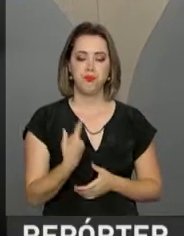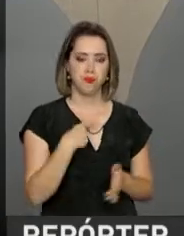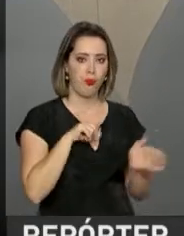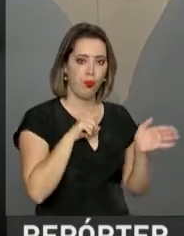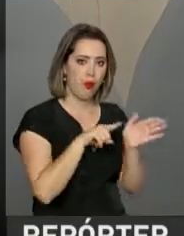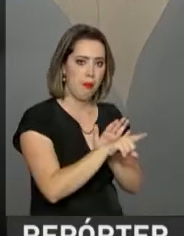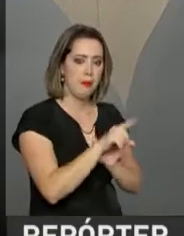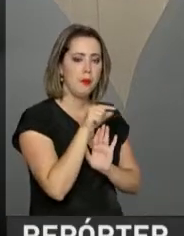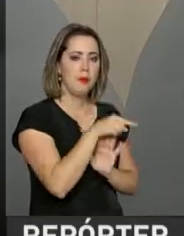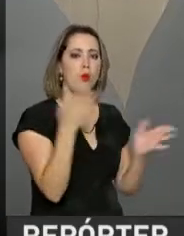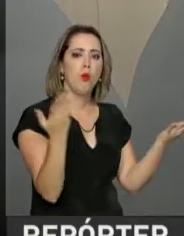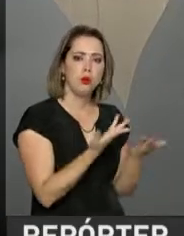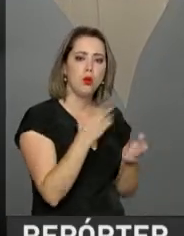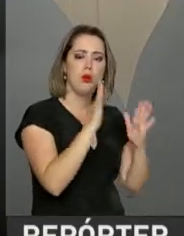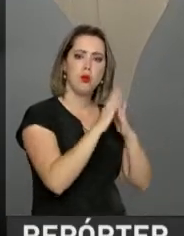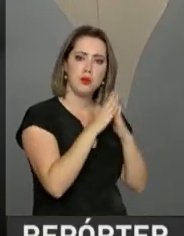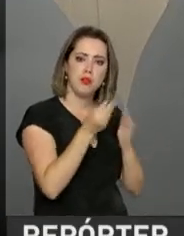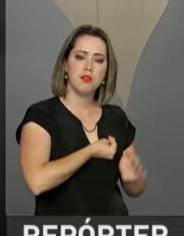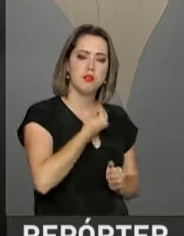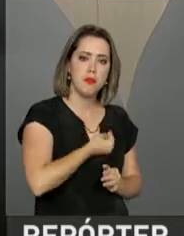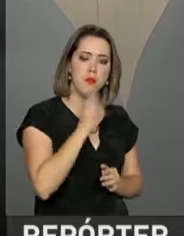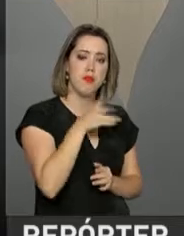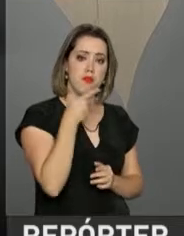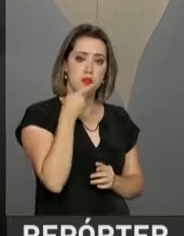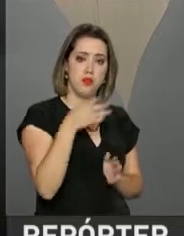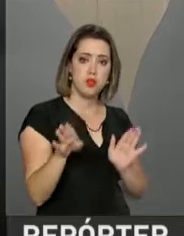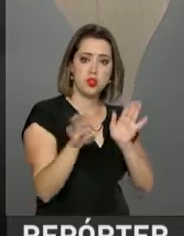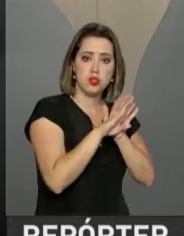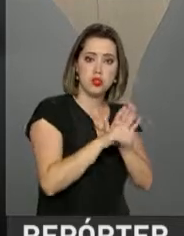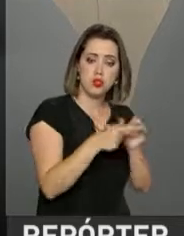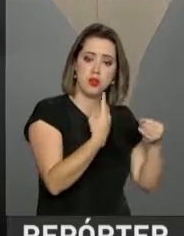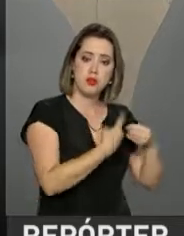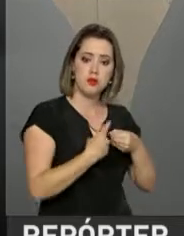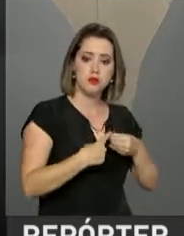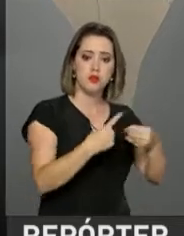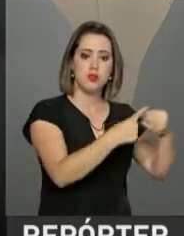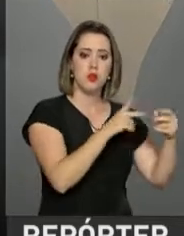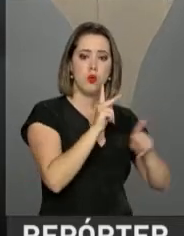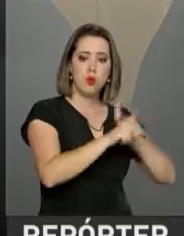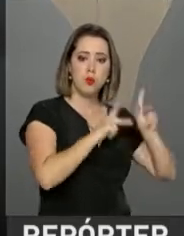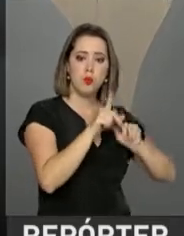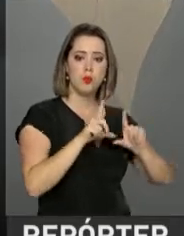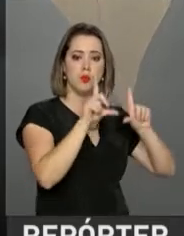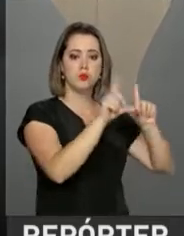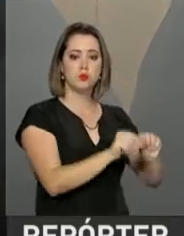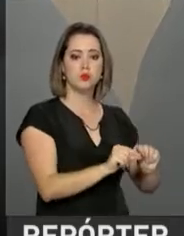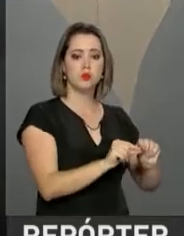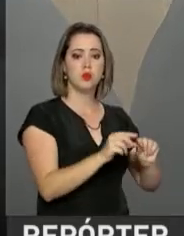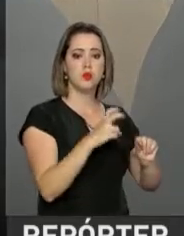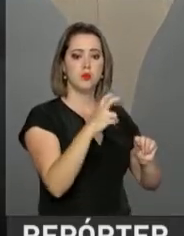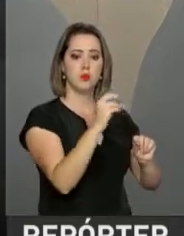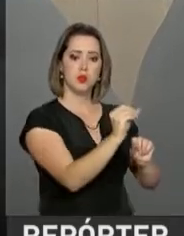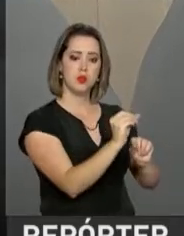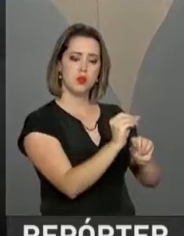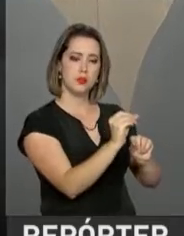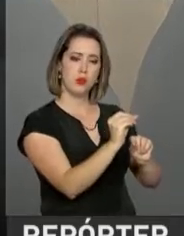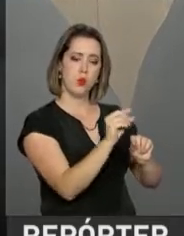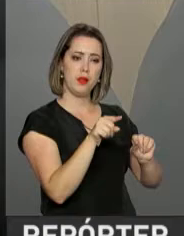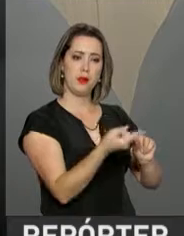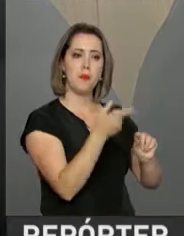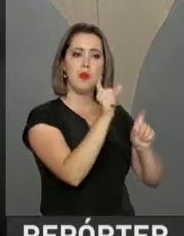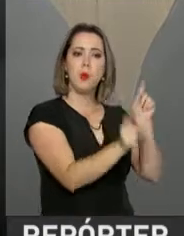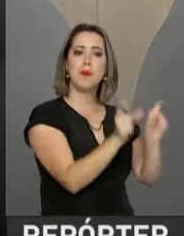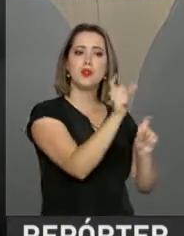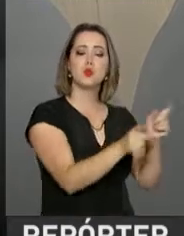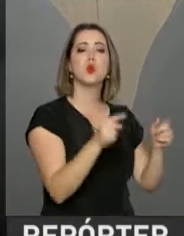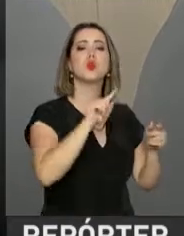o Minha Casa Minha Vida, como o senhor já bem afirmou, vai chegar então aos municípios com população inferior a 50 mil habitantes, o que é ótimo.